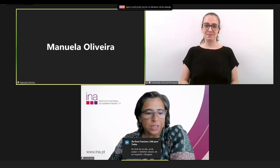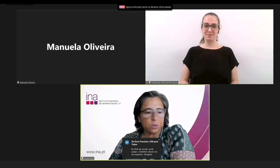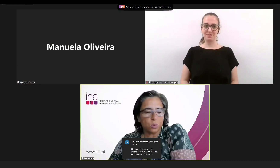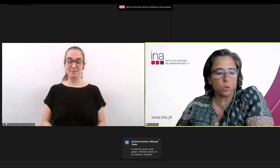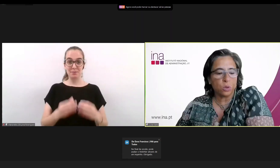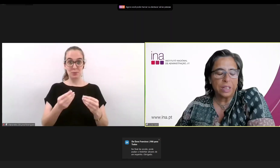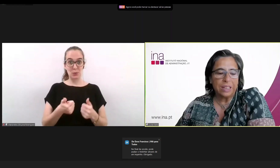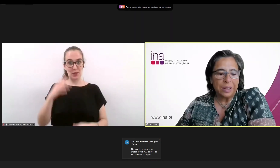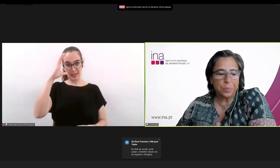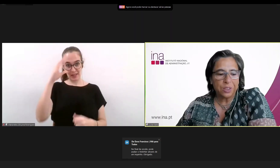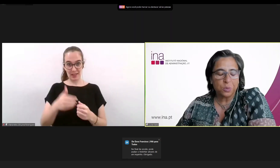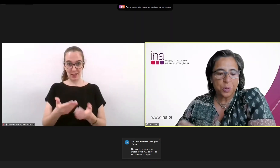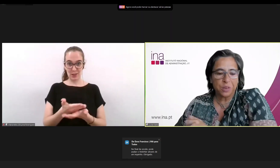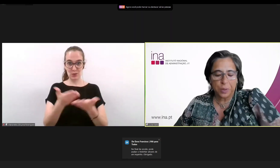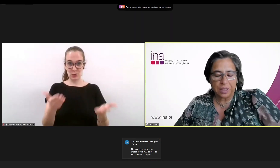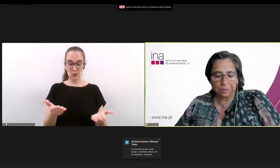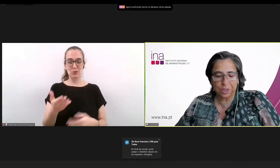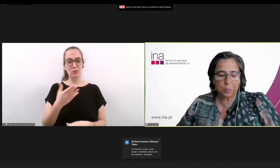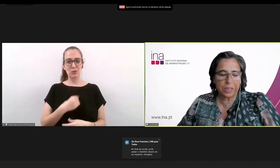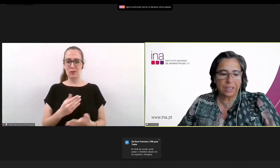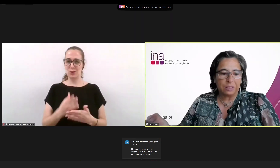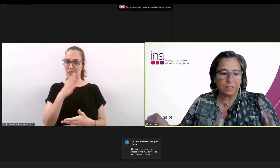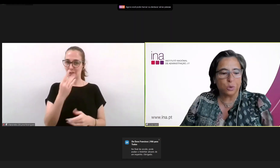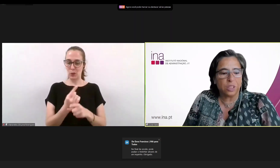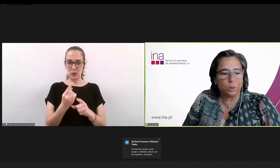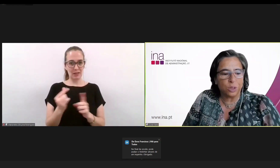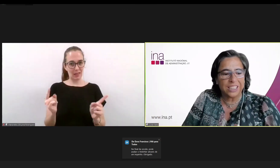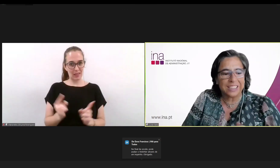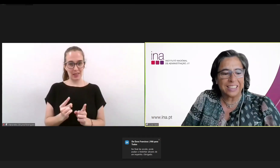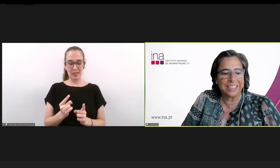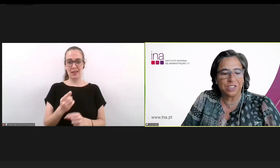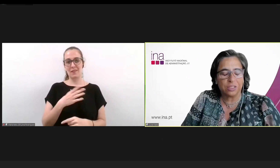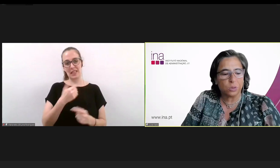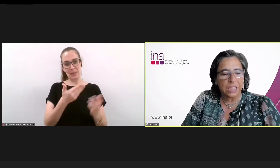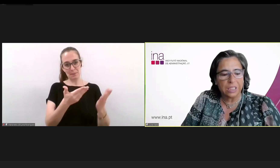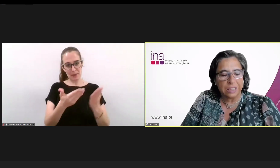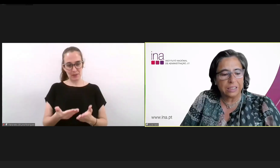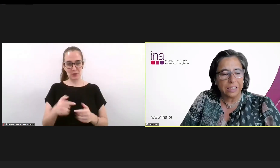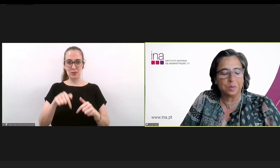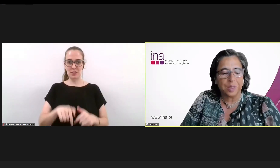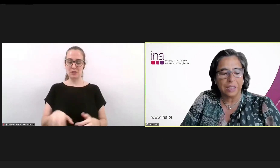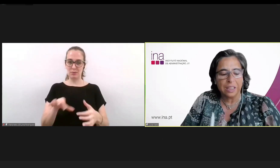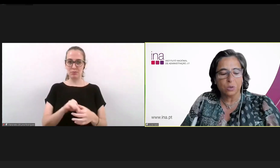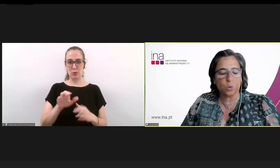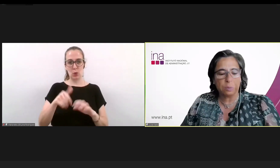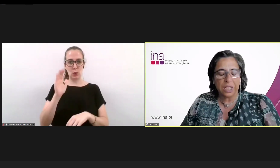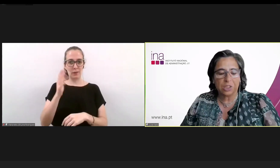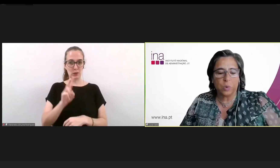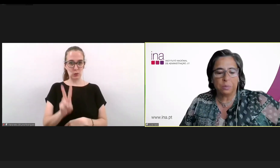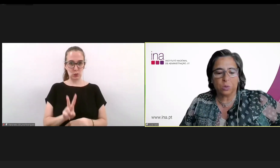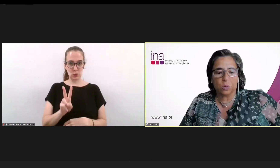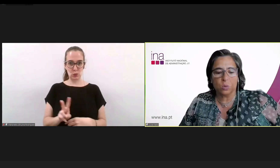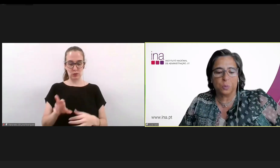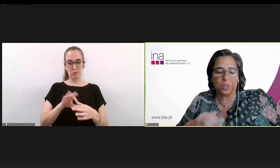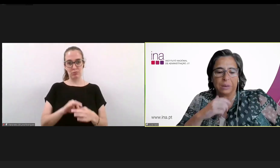Muito boa tarde a todos. Apenas umas breves palavras para vos acolher nesta segunda iniciativa dos webinars